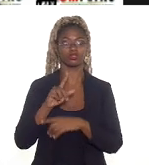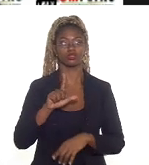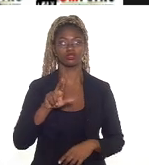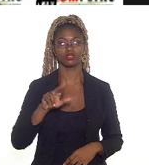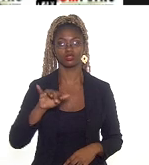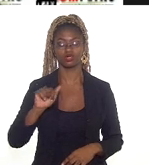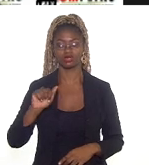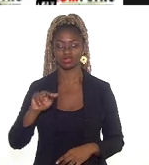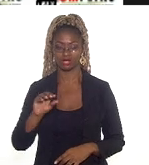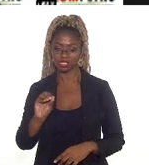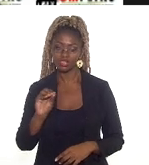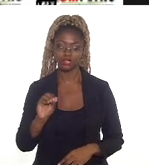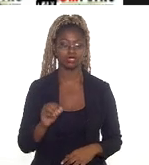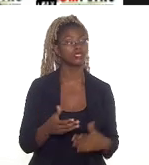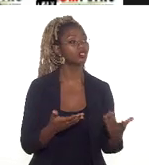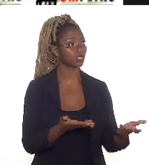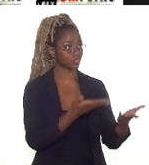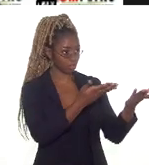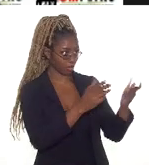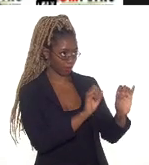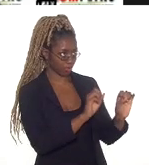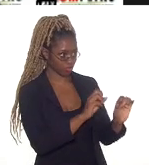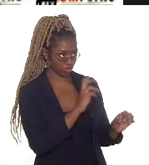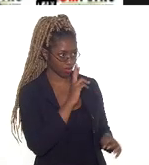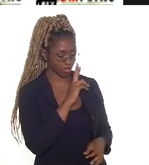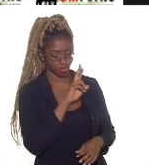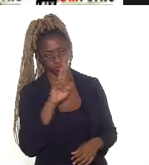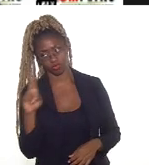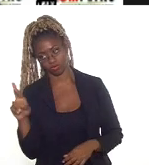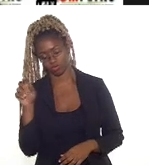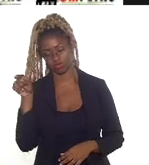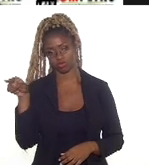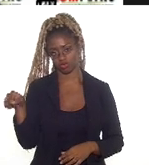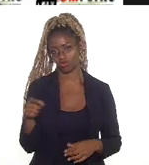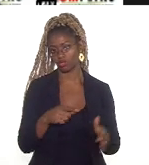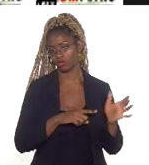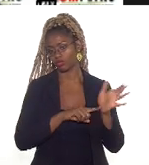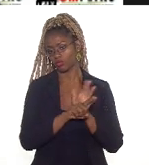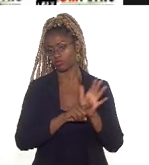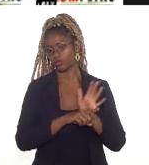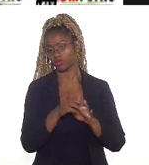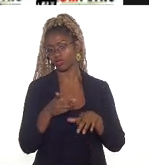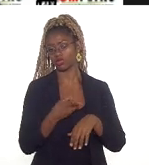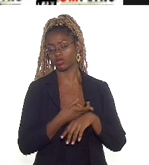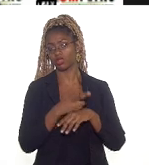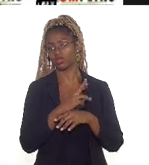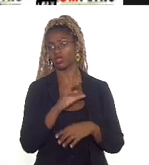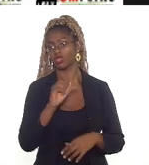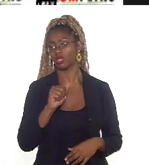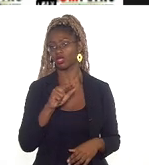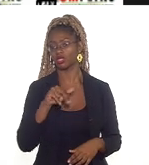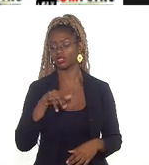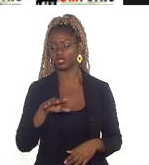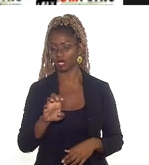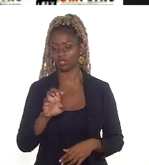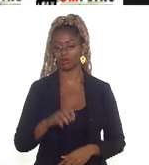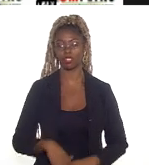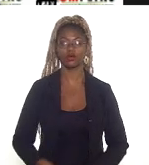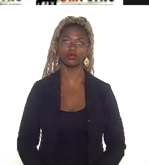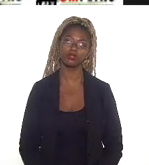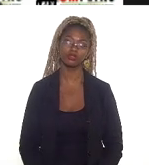Por favor, doutor Alfredo Renault, para responder as questões colocadas pela doutora Karine do Ministério